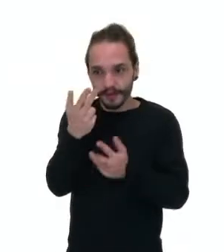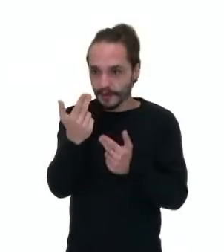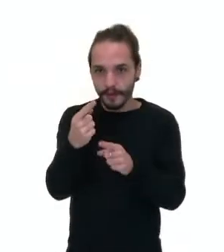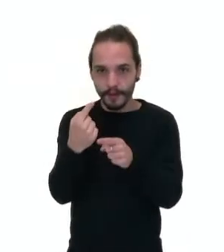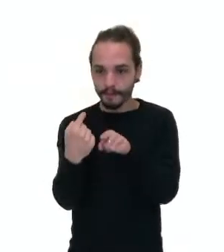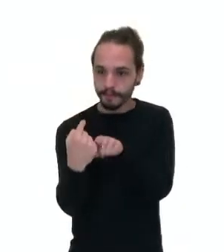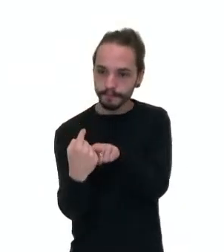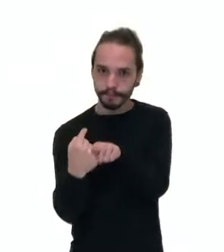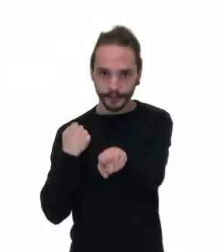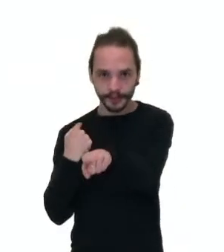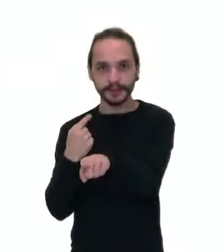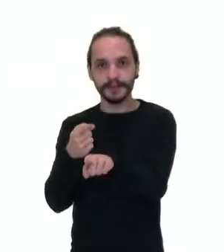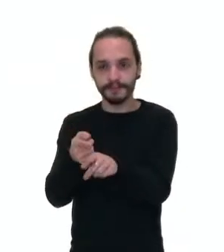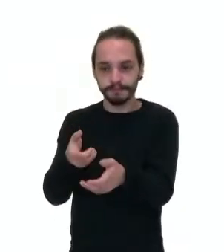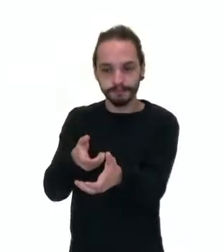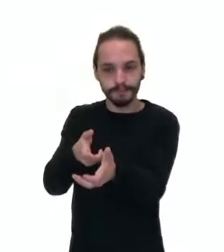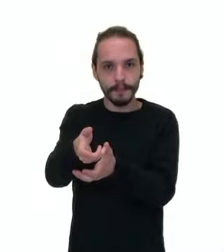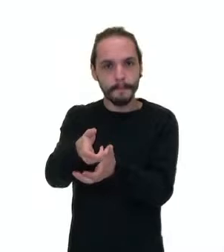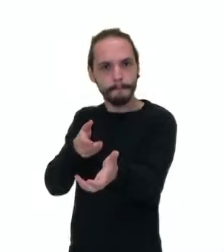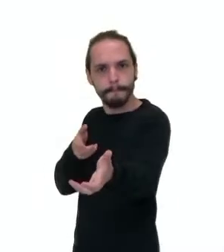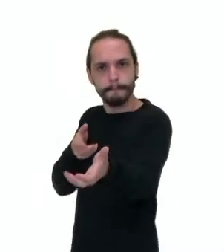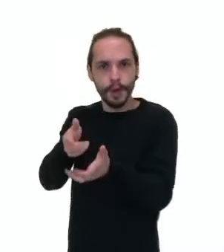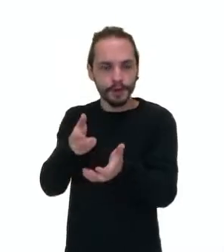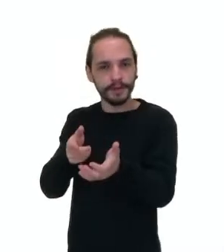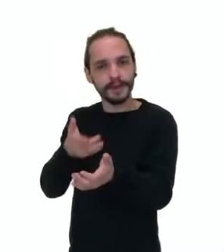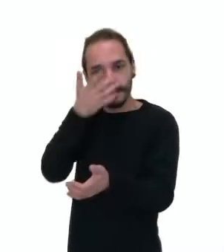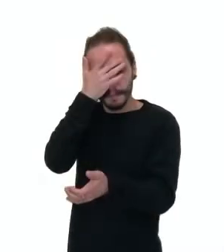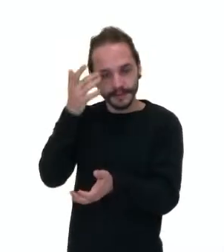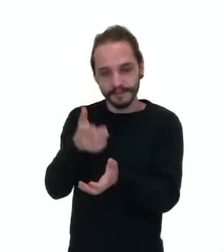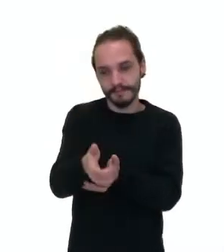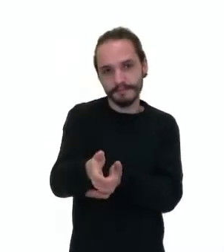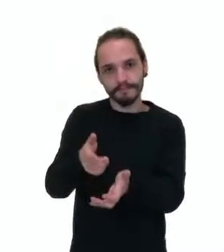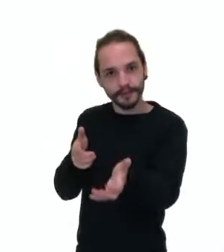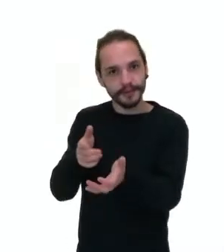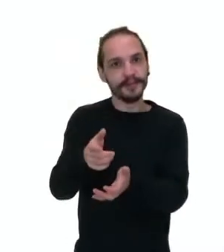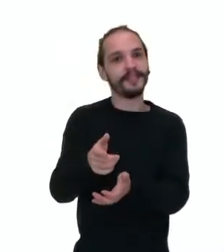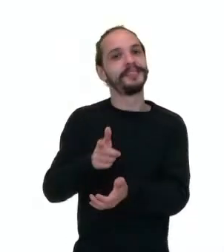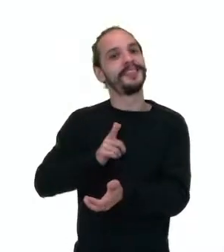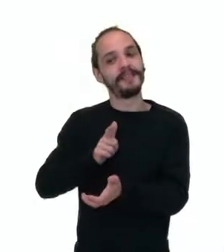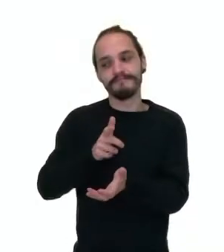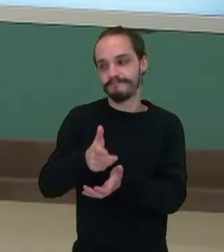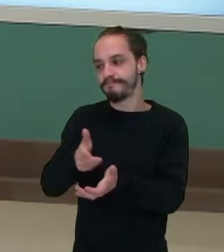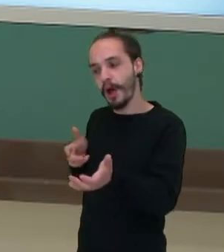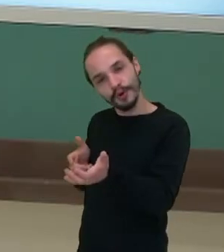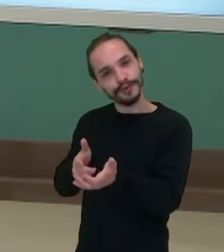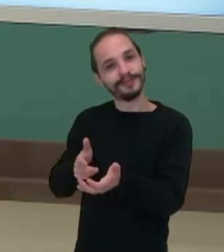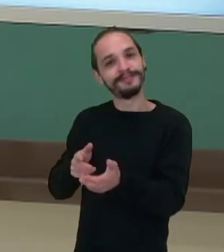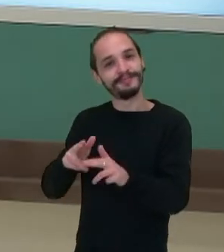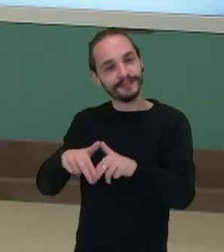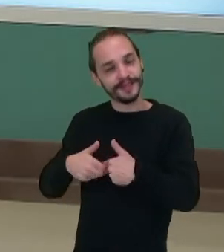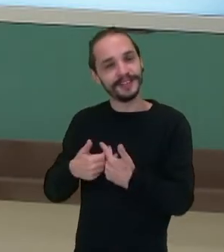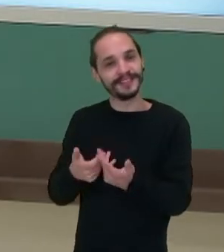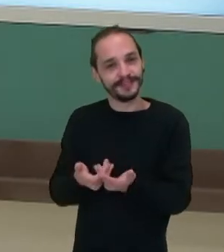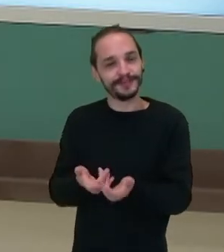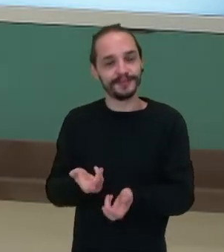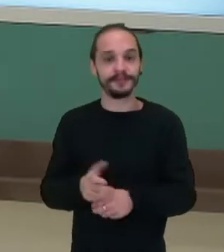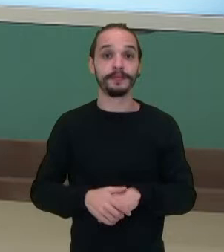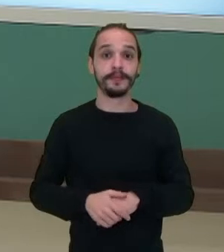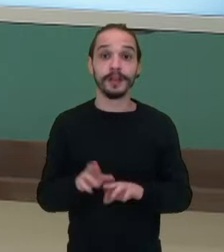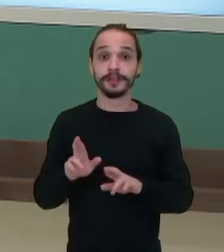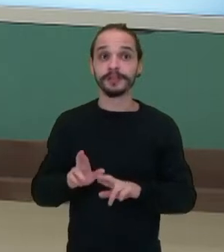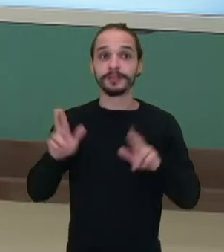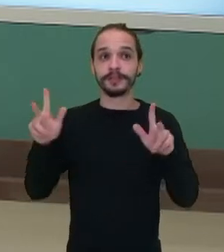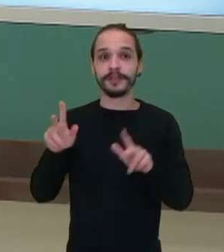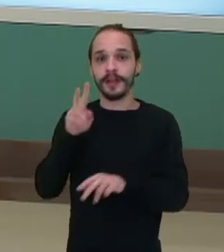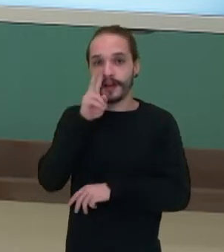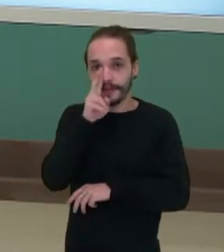intensidade sobre o sistema da espingarda, pessoa a qual sofre o recuo. Né? A diferença nesse caso é que, como a força